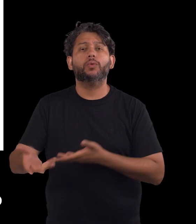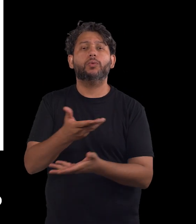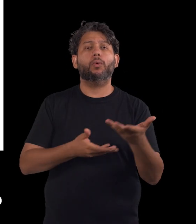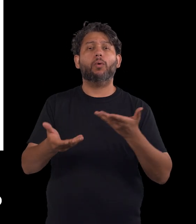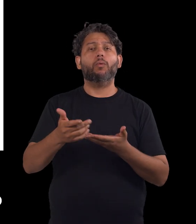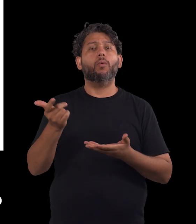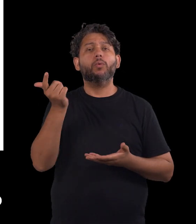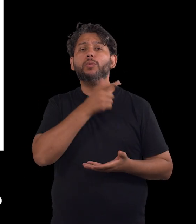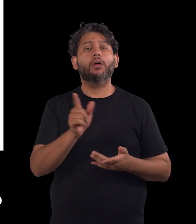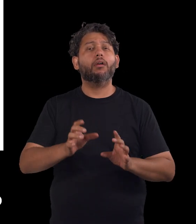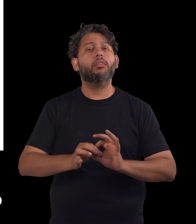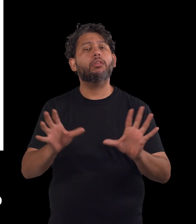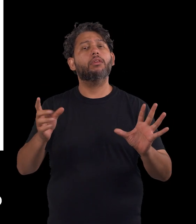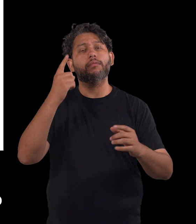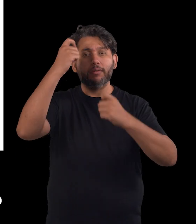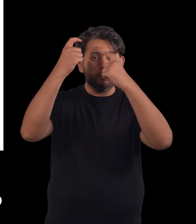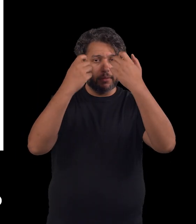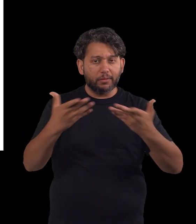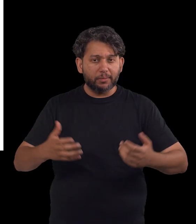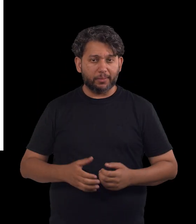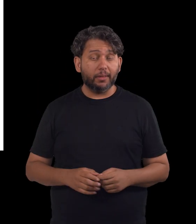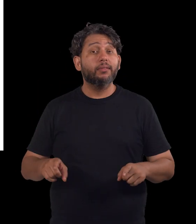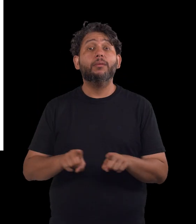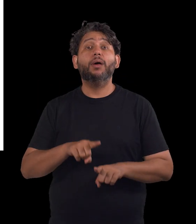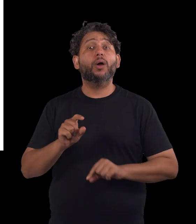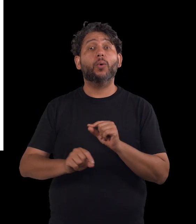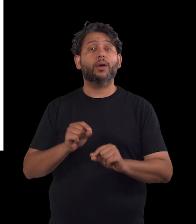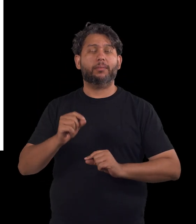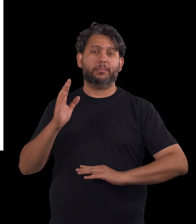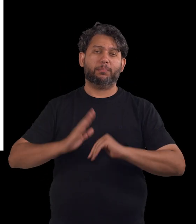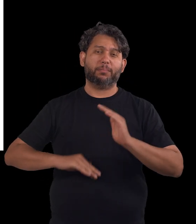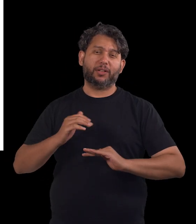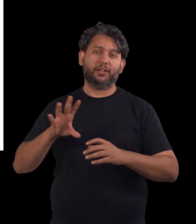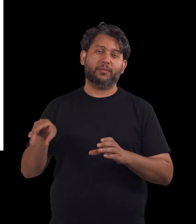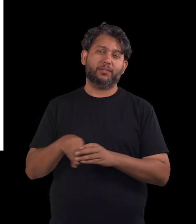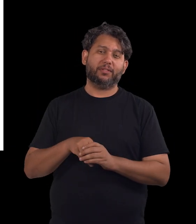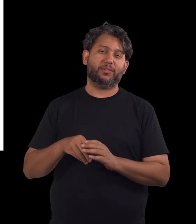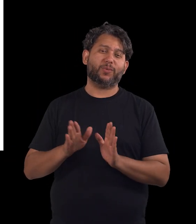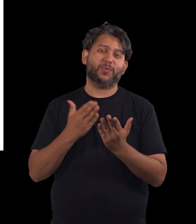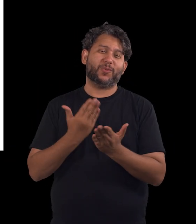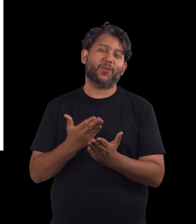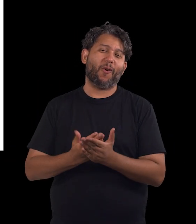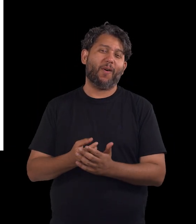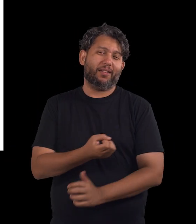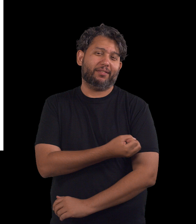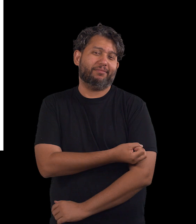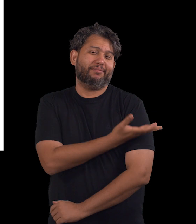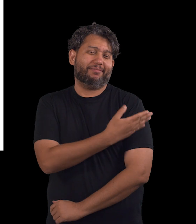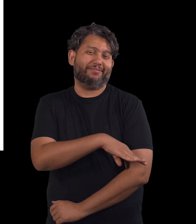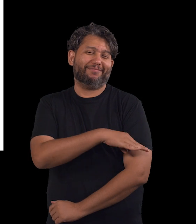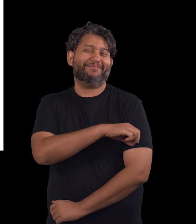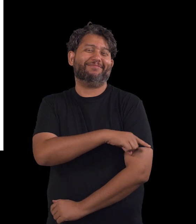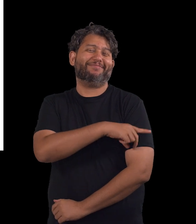professores, ser apropriado de modo livre e criativo e integrar-se às práticas da escola ao longo de diferentes